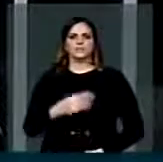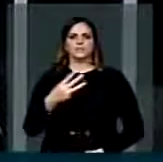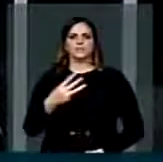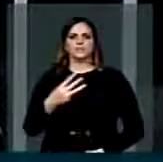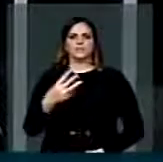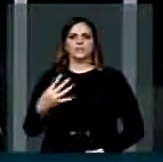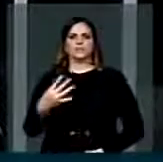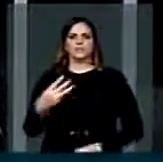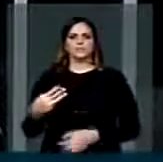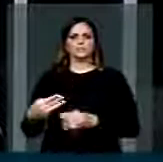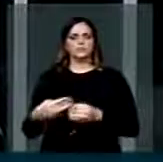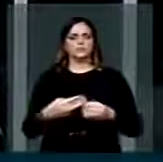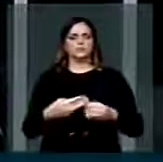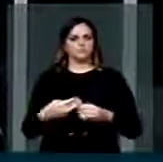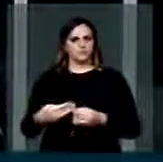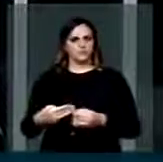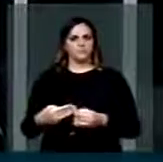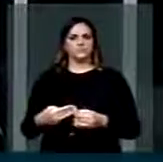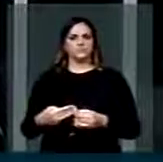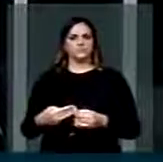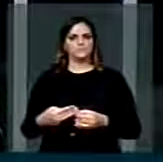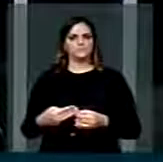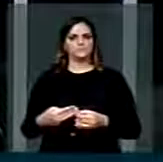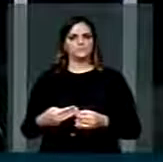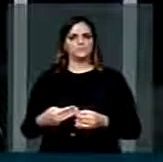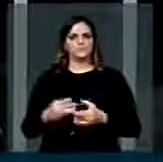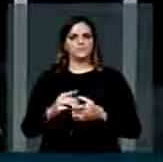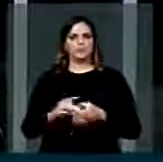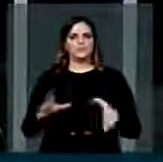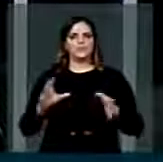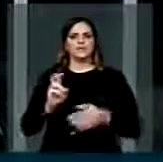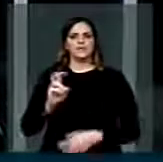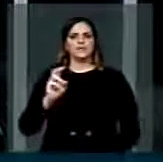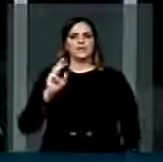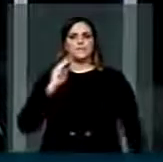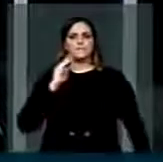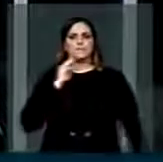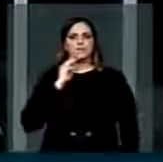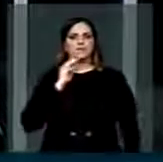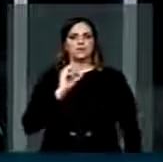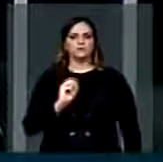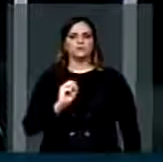34 municípios, consegui liberar